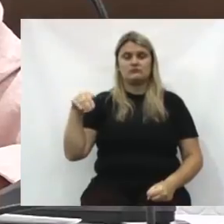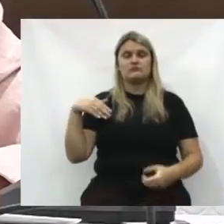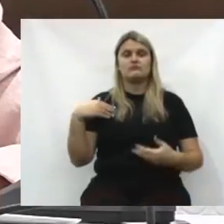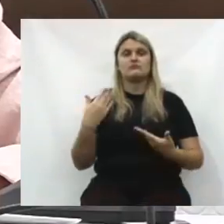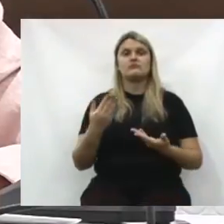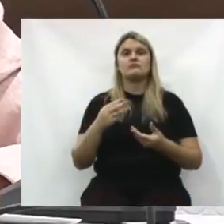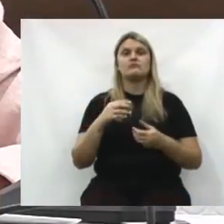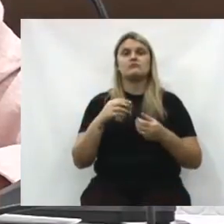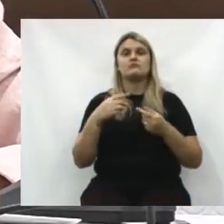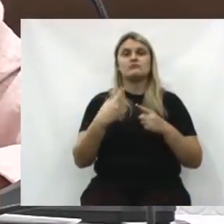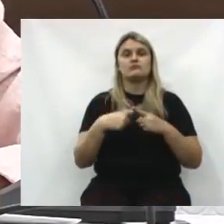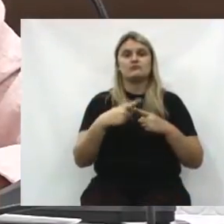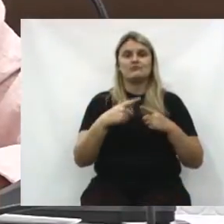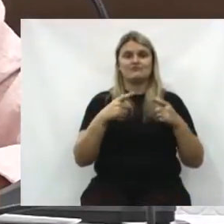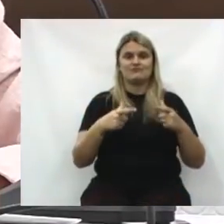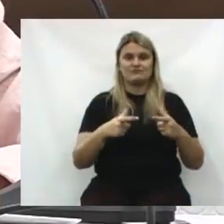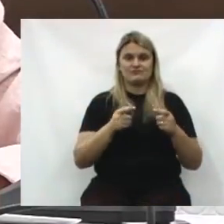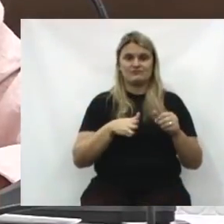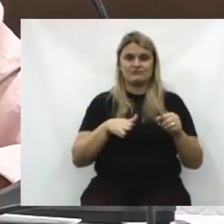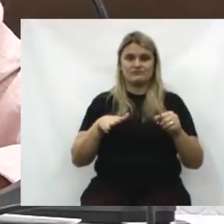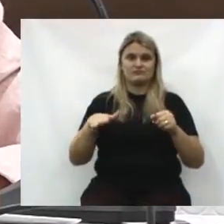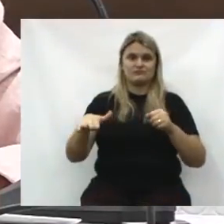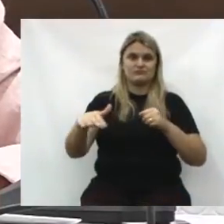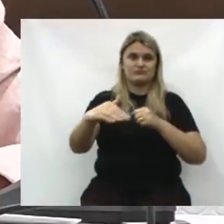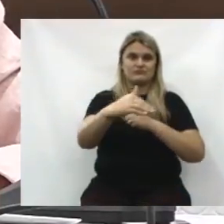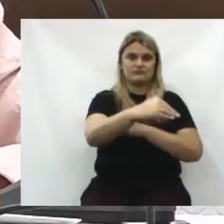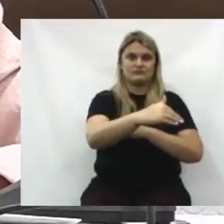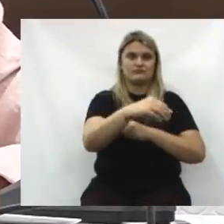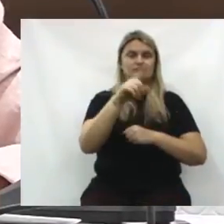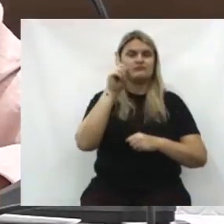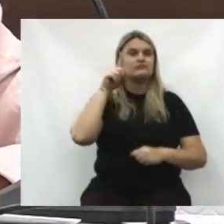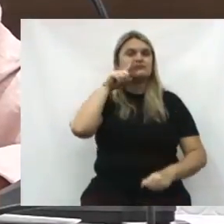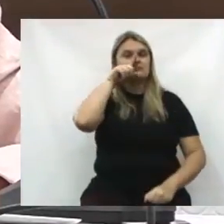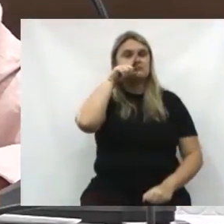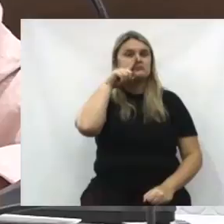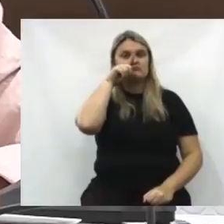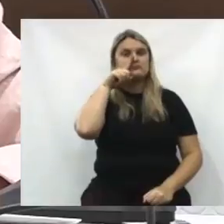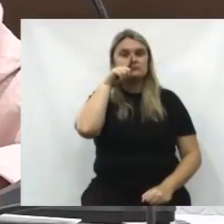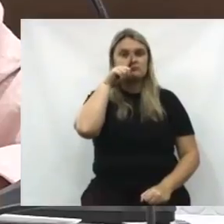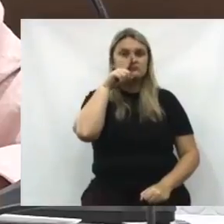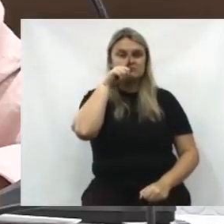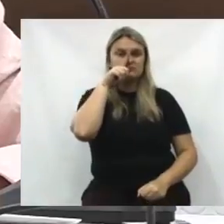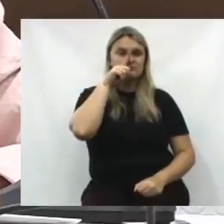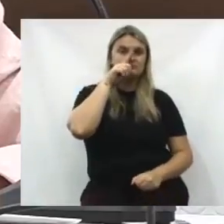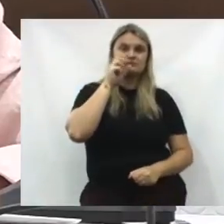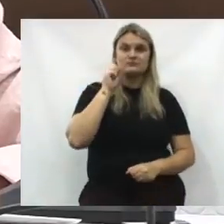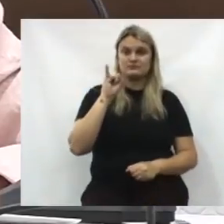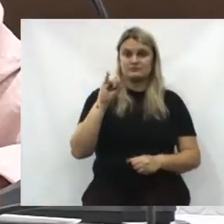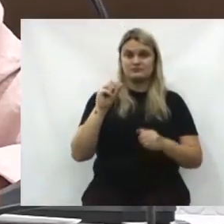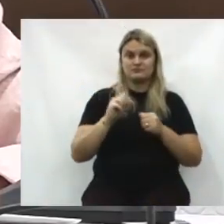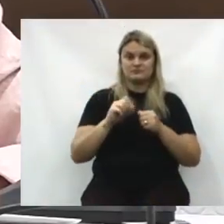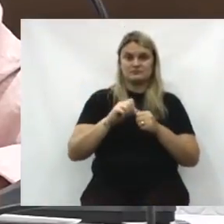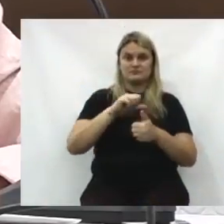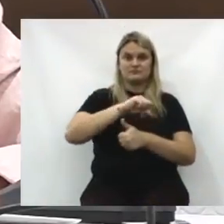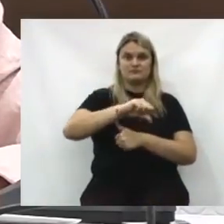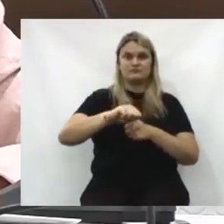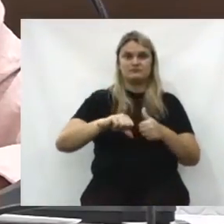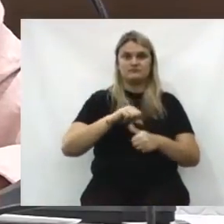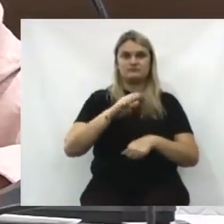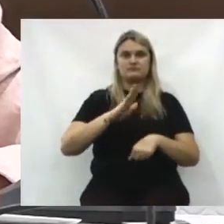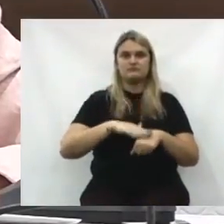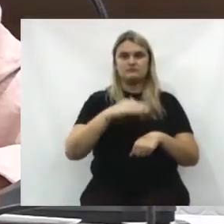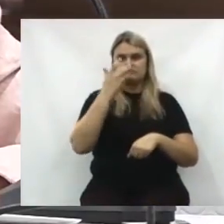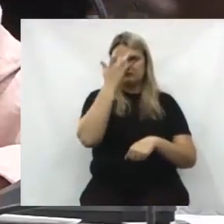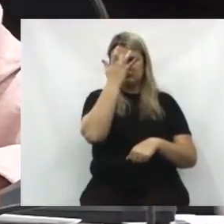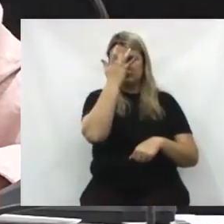rua Mário Pou. Justificativa: pois esse contorno atual torna-se arriscado demais e realizando